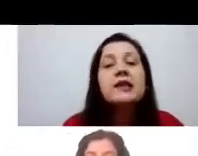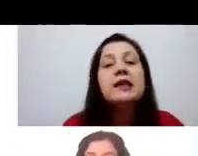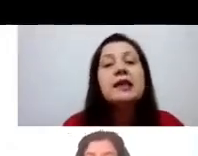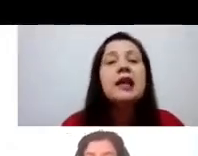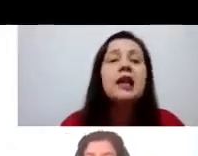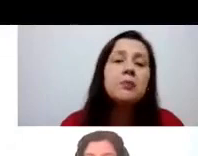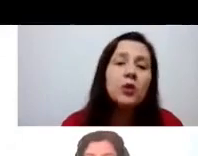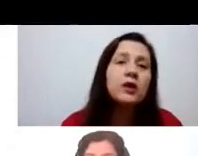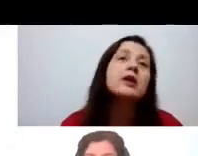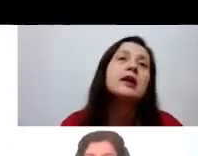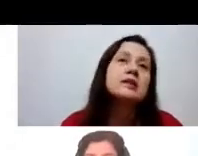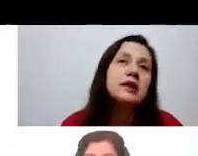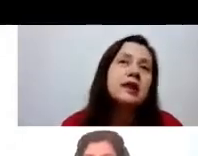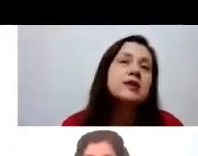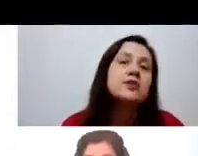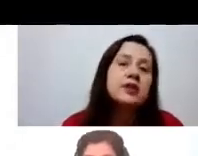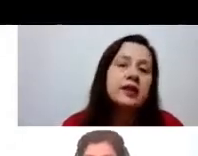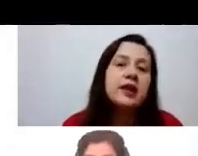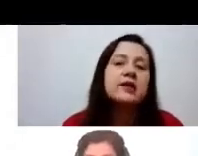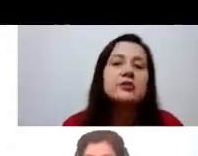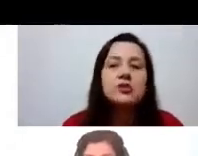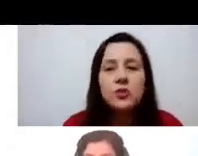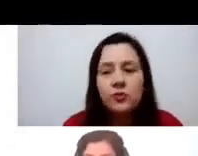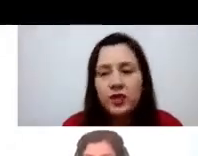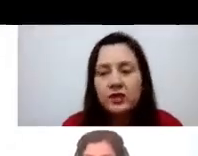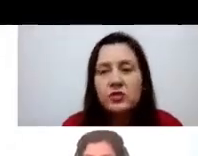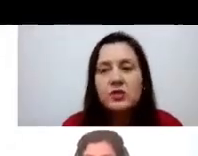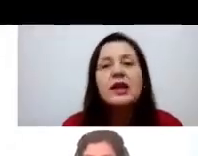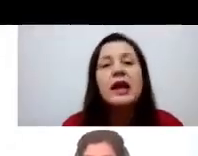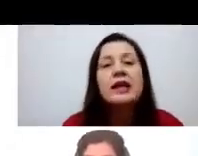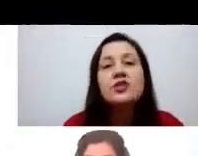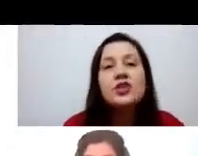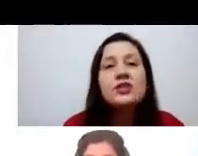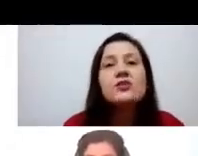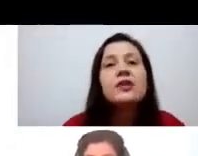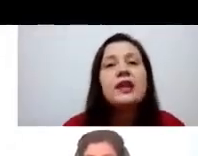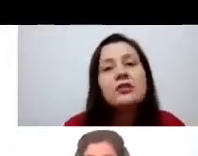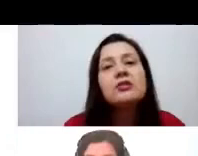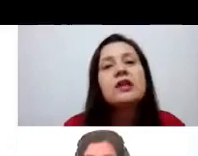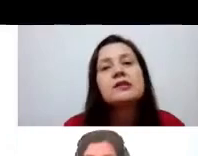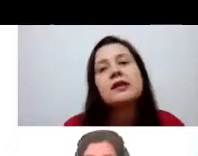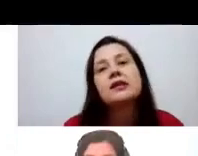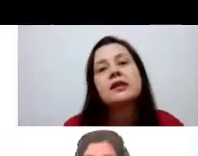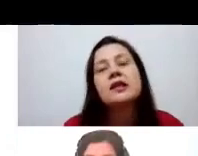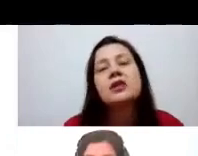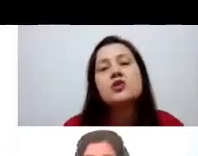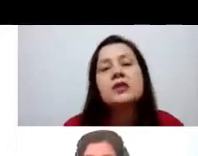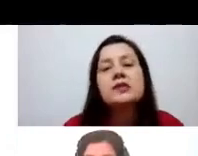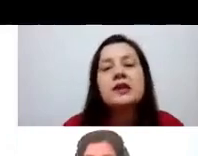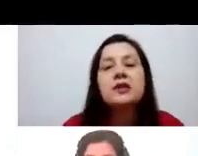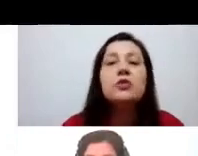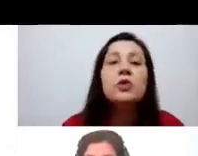oficiais e elabora as leis, os decretos e os convênios. Além disso, dentro dessa secretaria